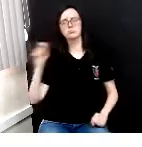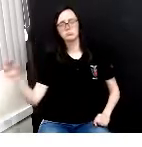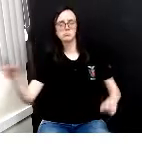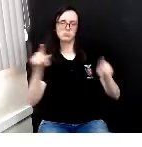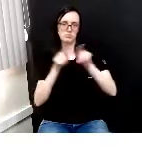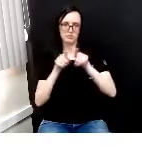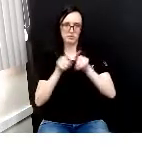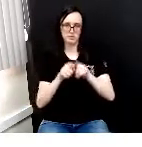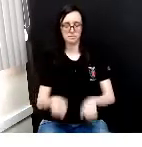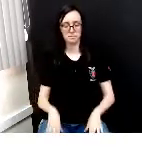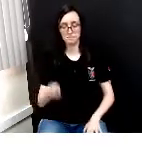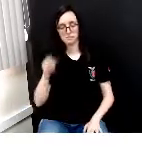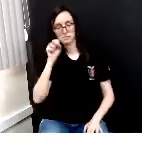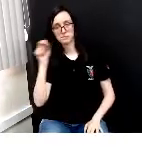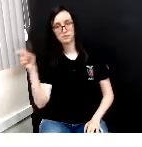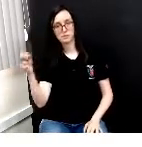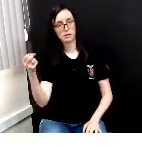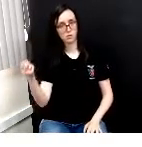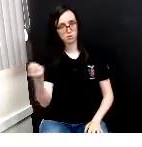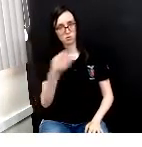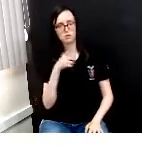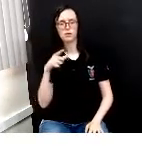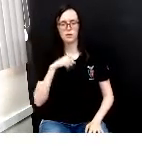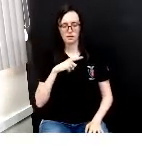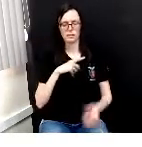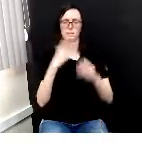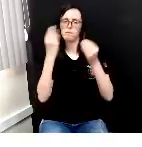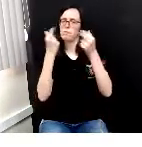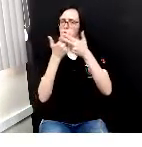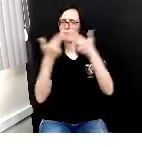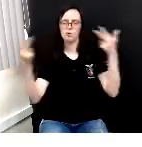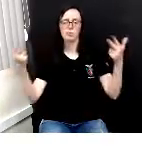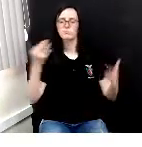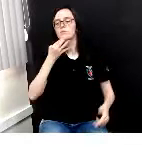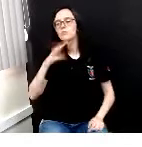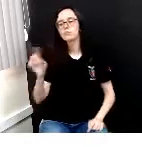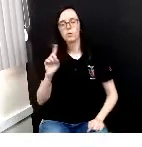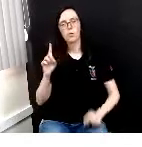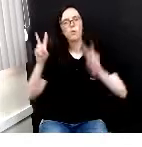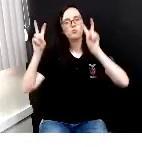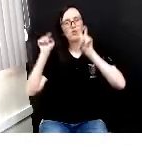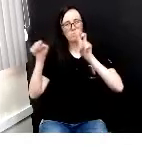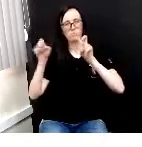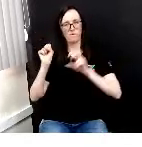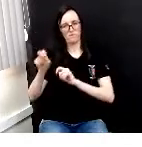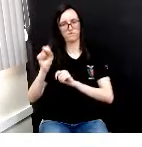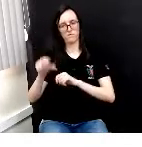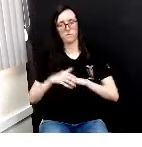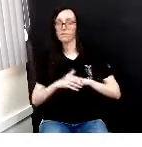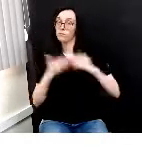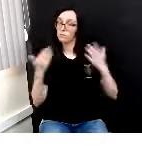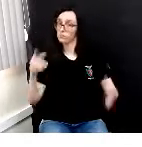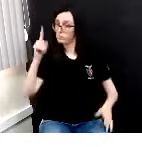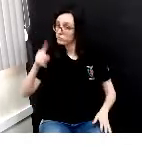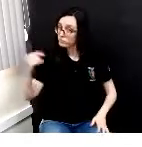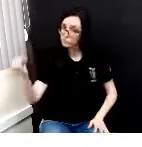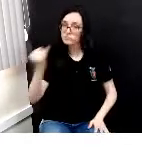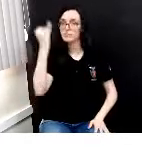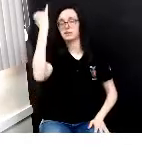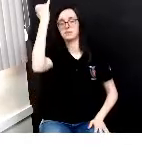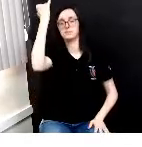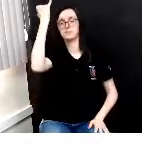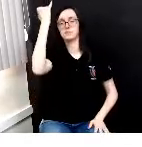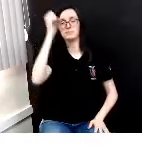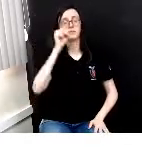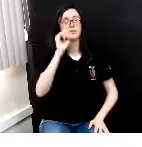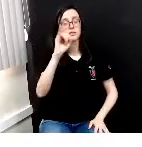Por ser um vírus novo, ainda muita coisa é desconhecida sobre esse vírus. Então é muito importante,